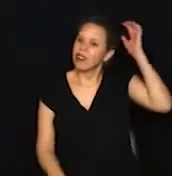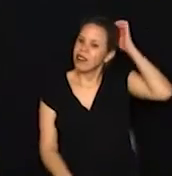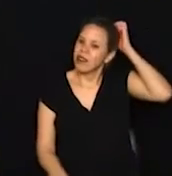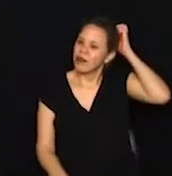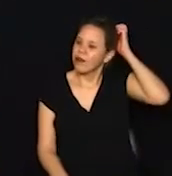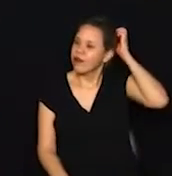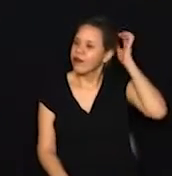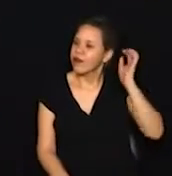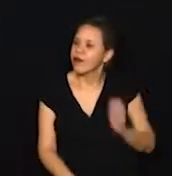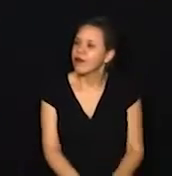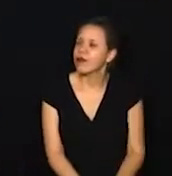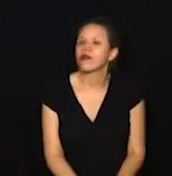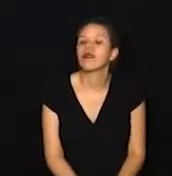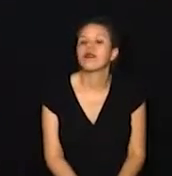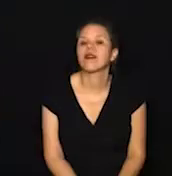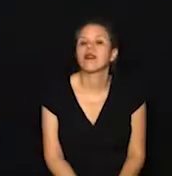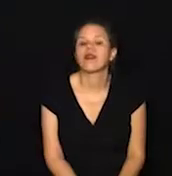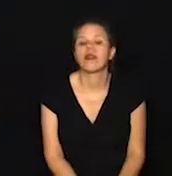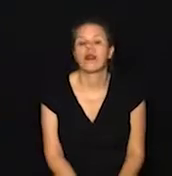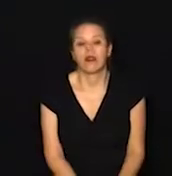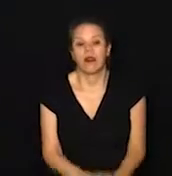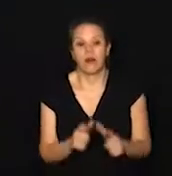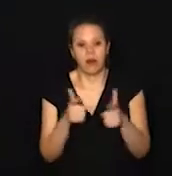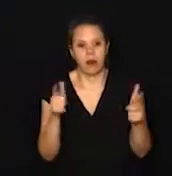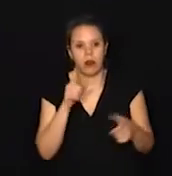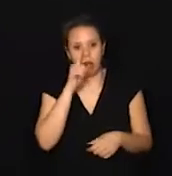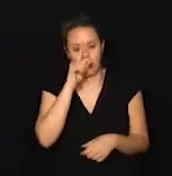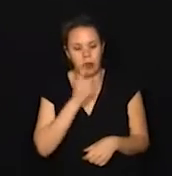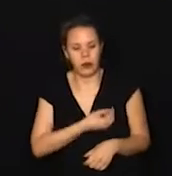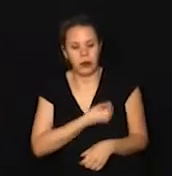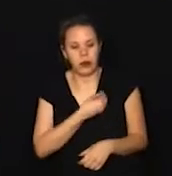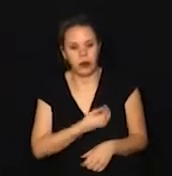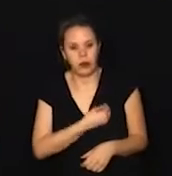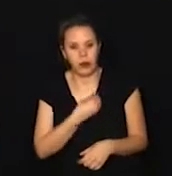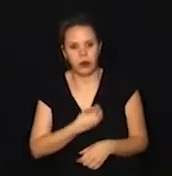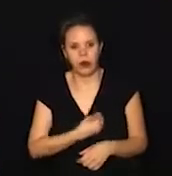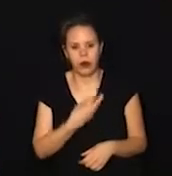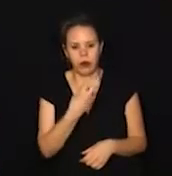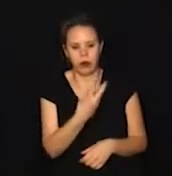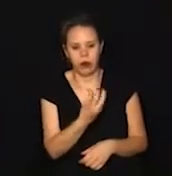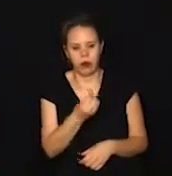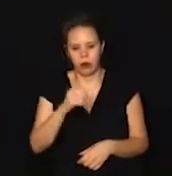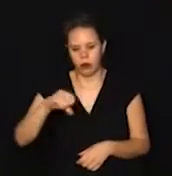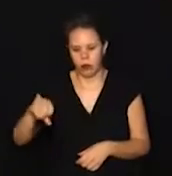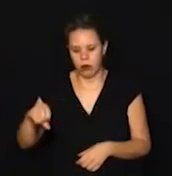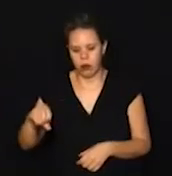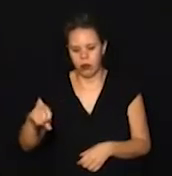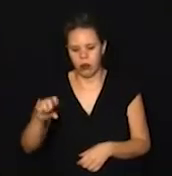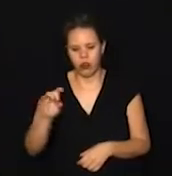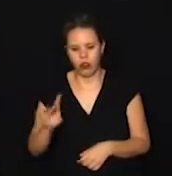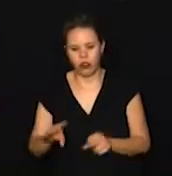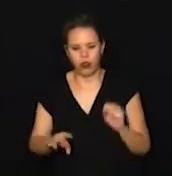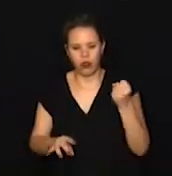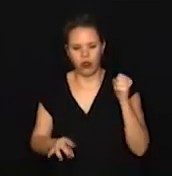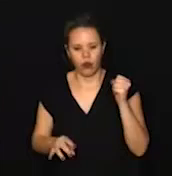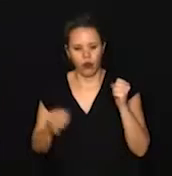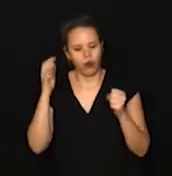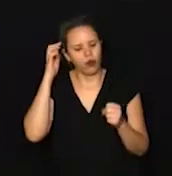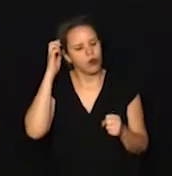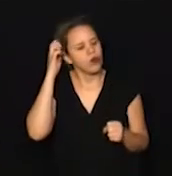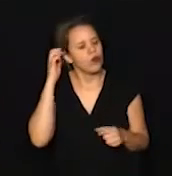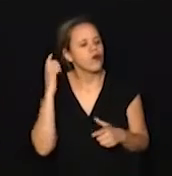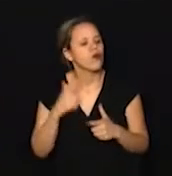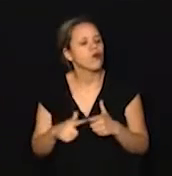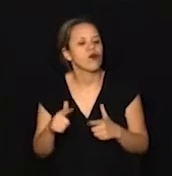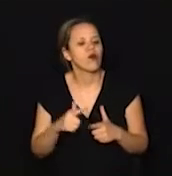que têm um maior risco de vida. Então, nós temos desses 269, apenas 8 nessa